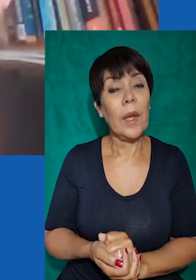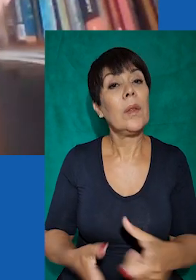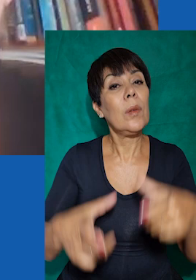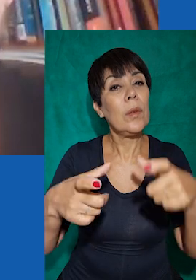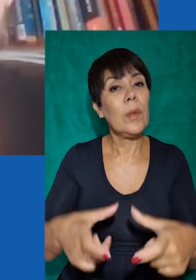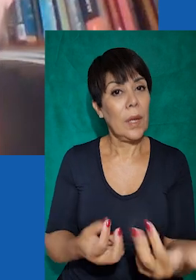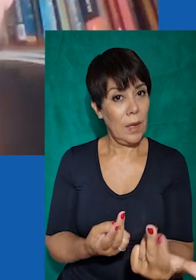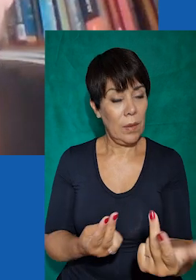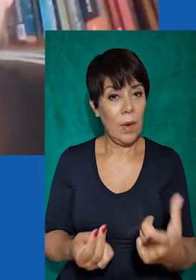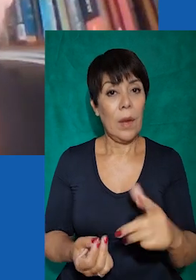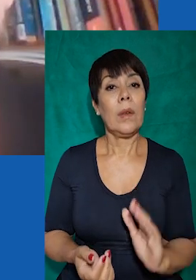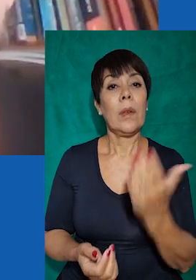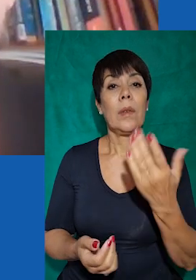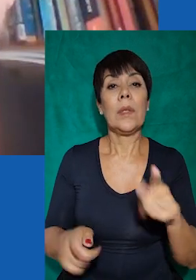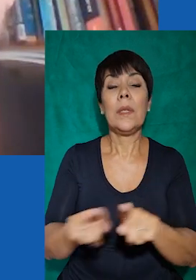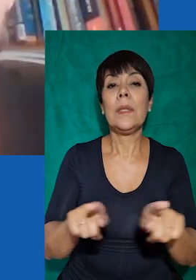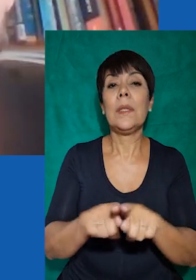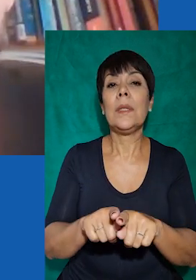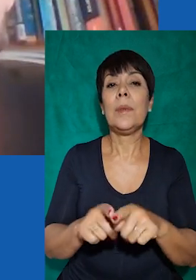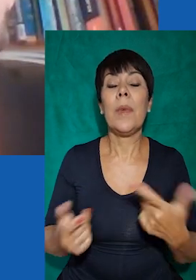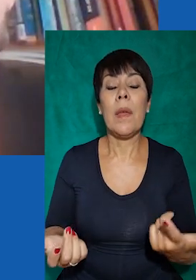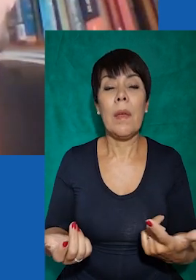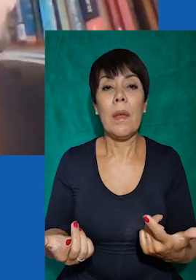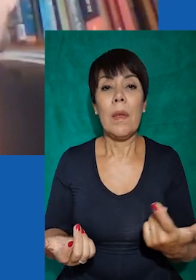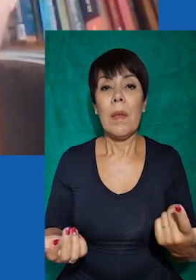mesma região que estão ocorrendo muitos